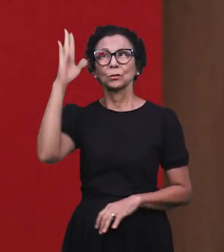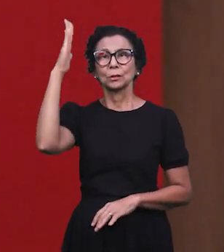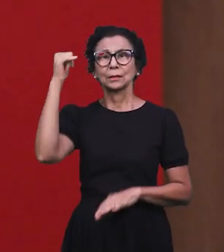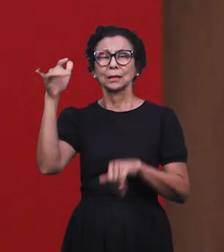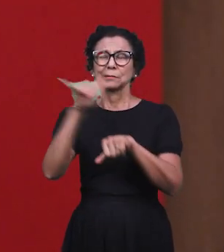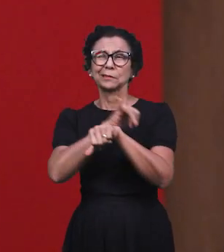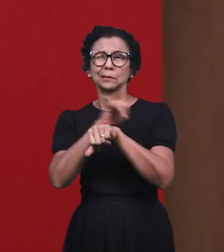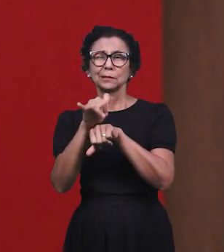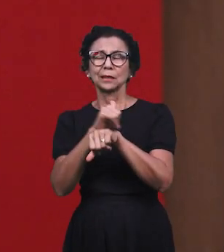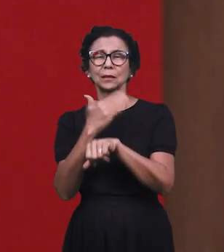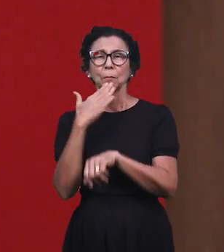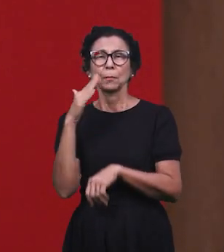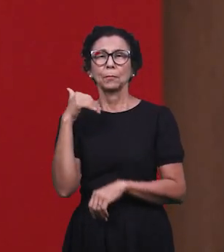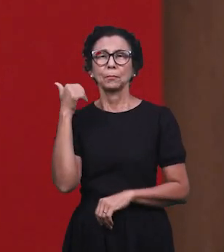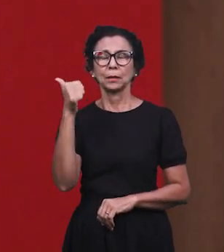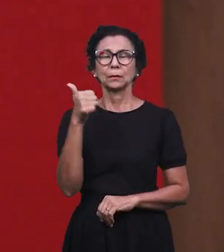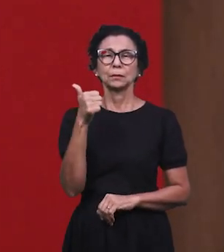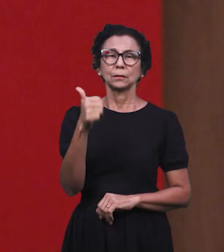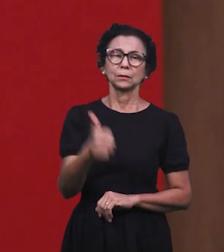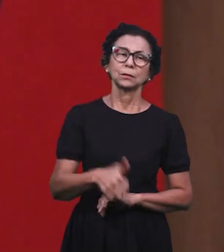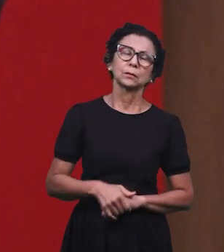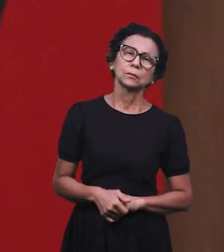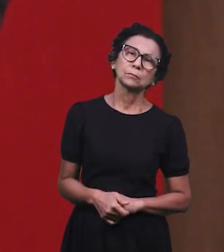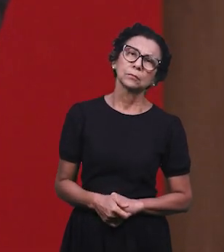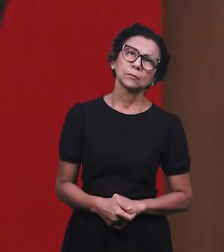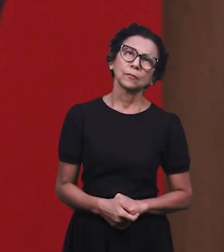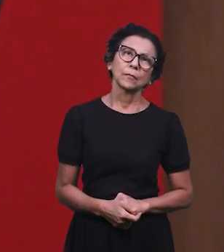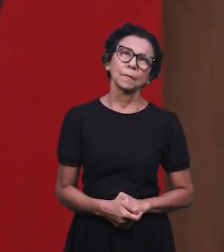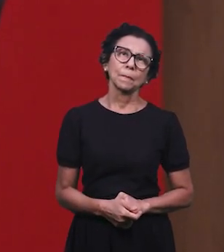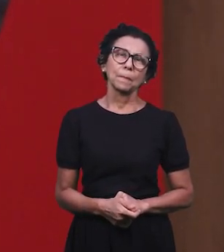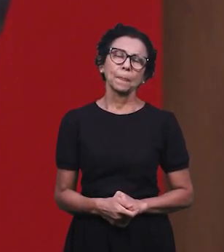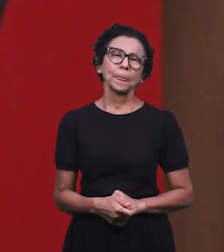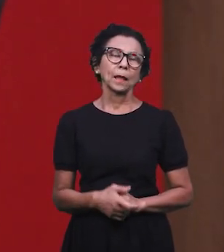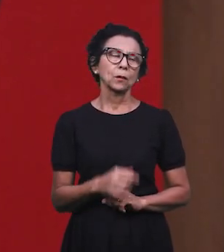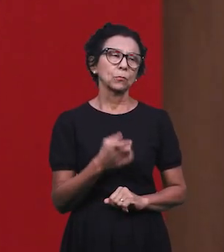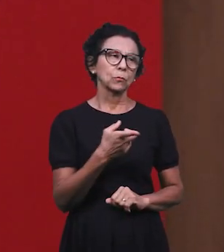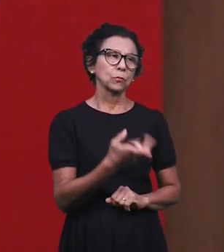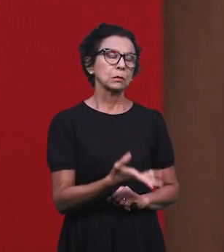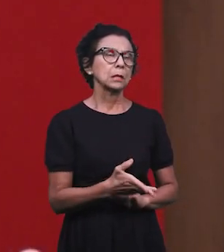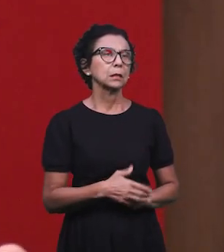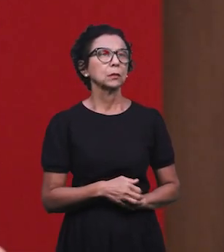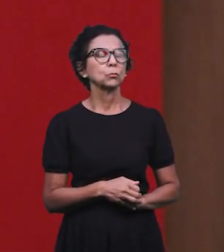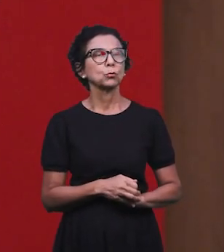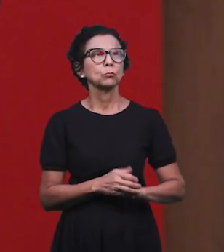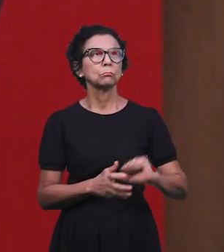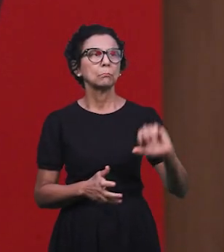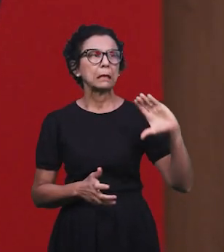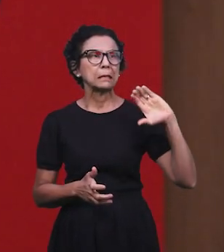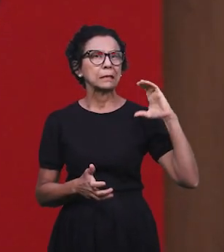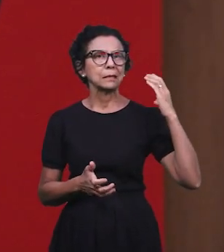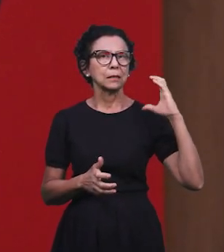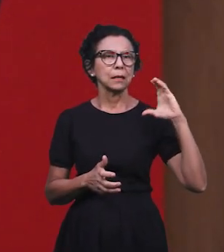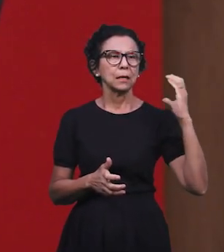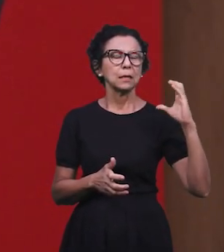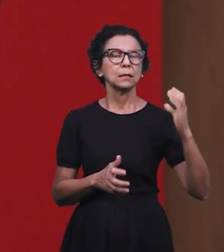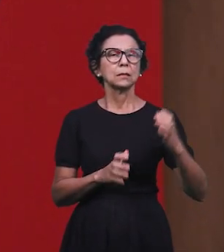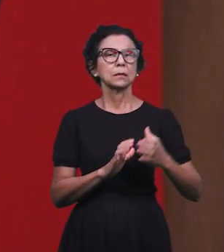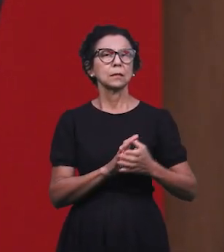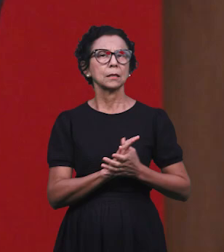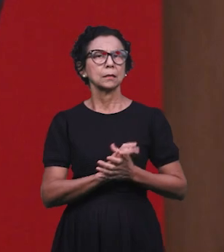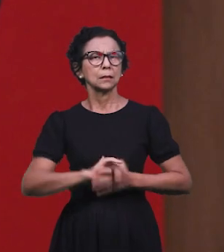melhor estratégia. Por mais que pela razão, pelo conhecimento, né, dentro de uma ciência militar você tenha, aí dentro